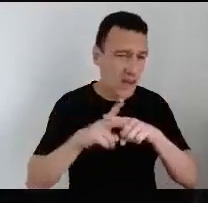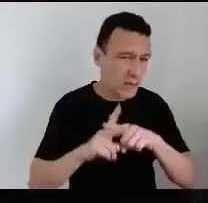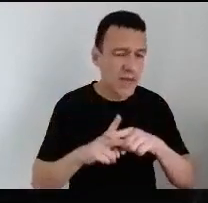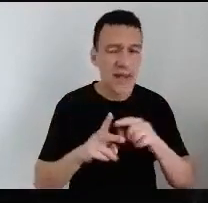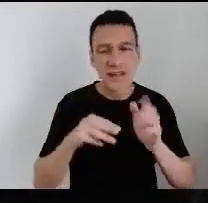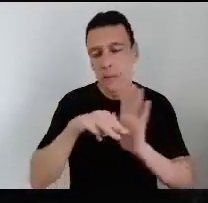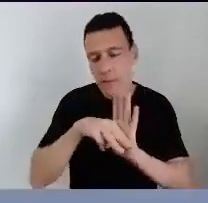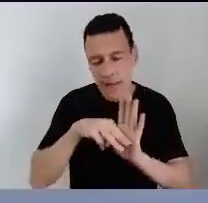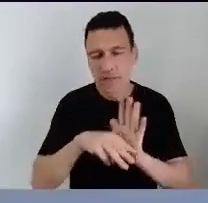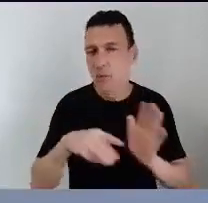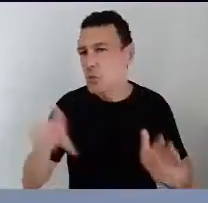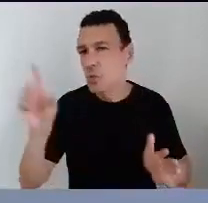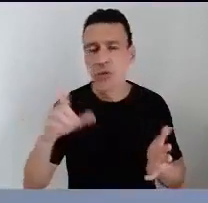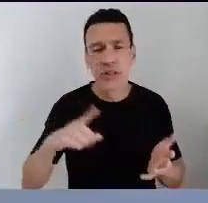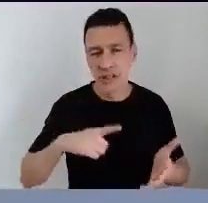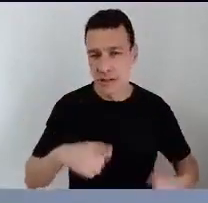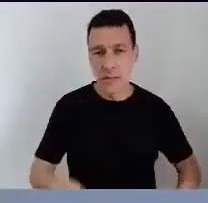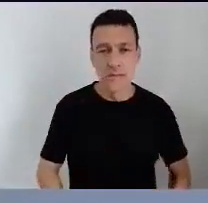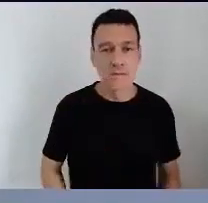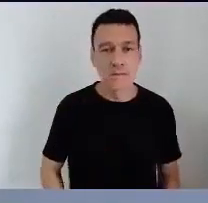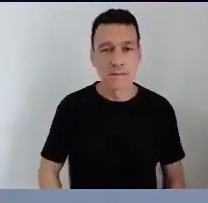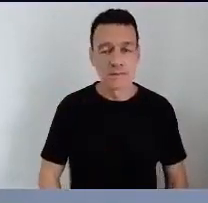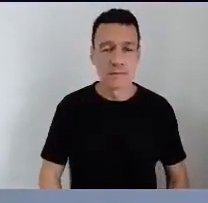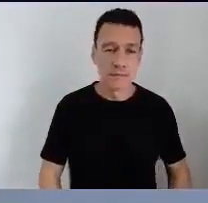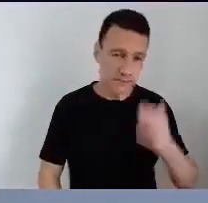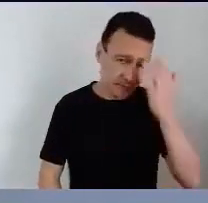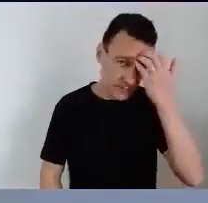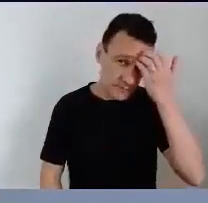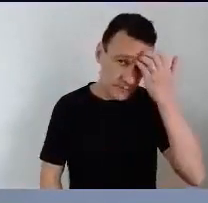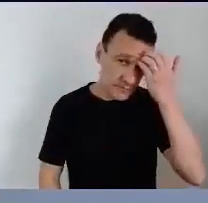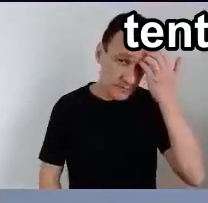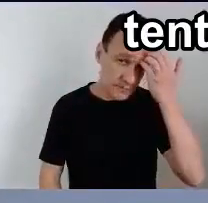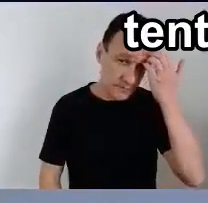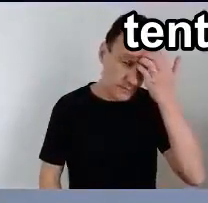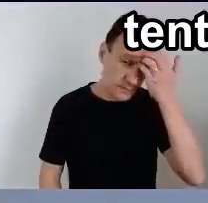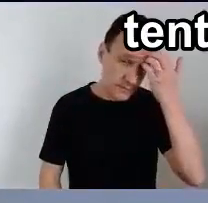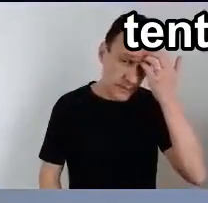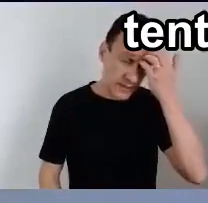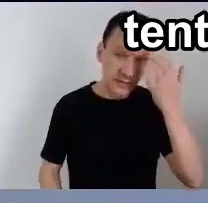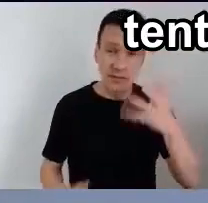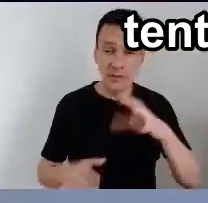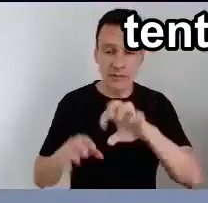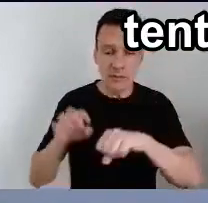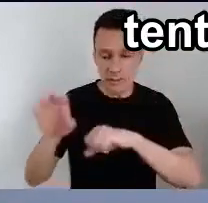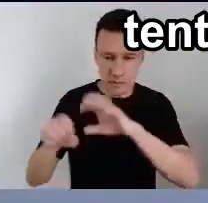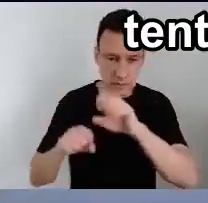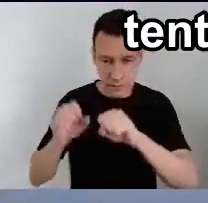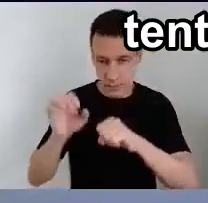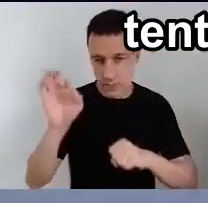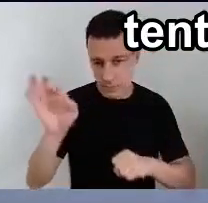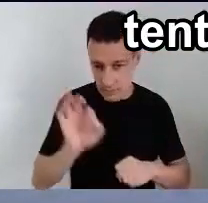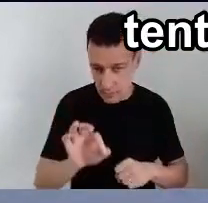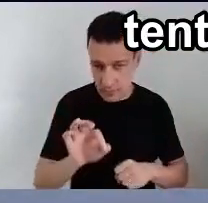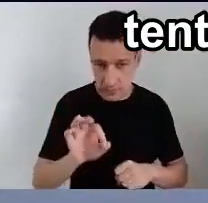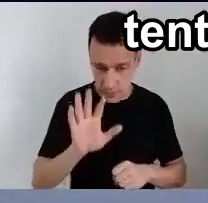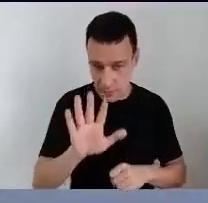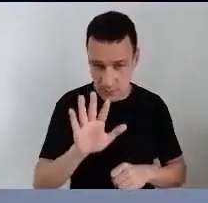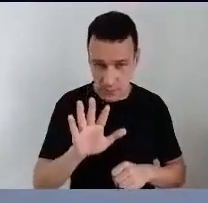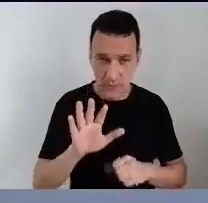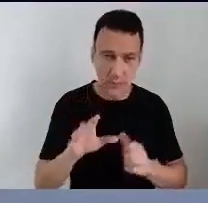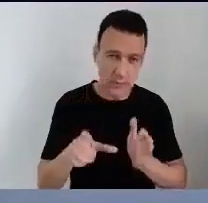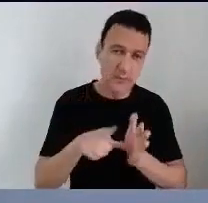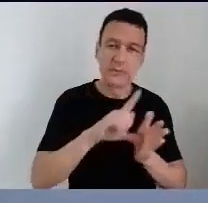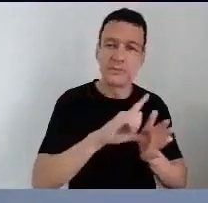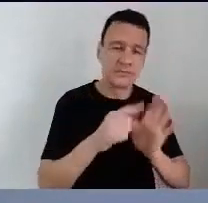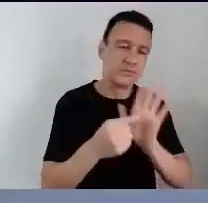Obrigado. Para fazer a coleta dos dados, né, seria realmente, talvez, aquelas ferramentas que eu indiquei